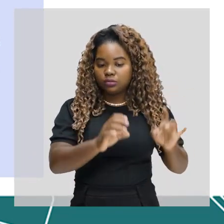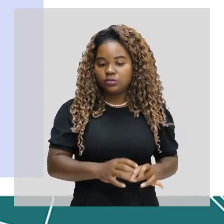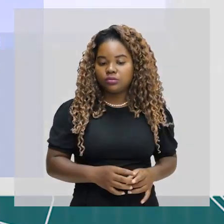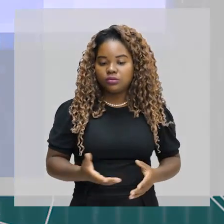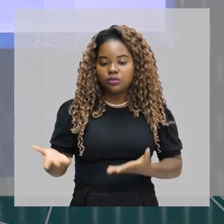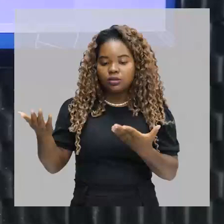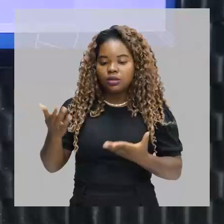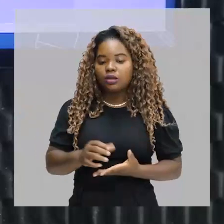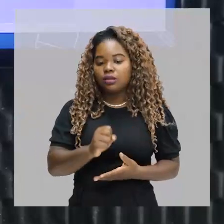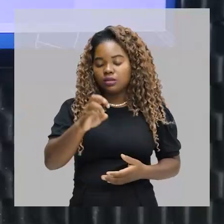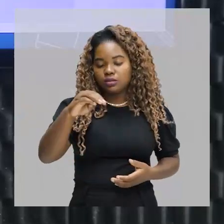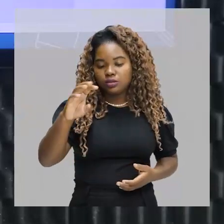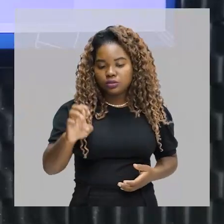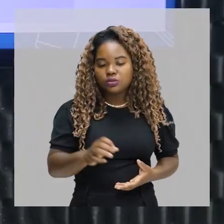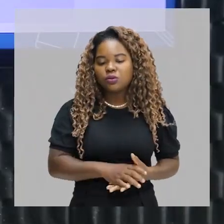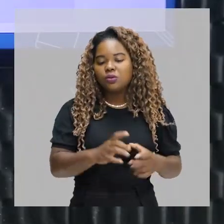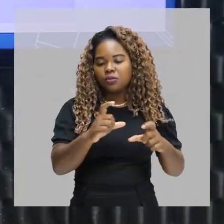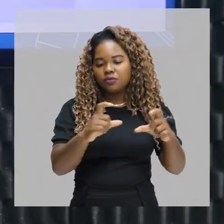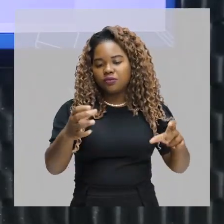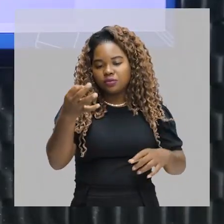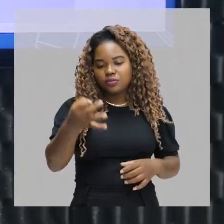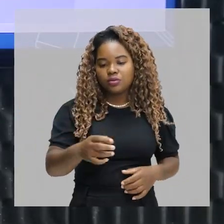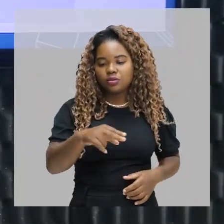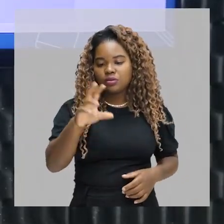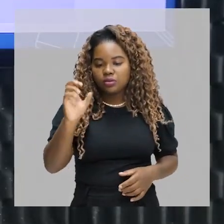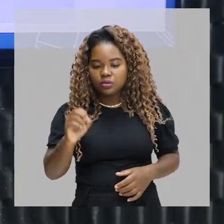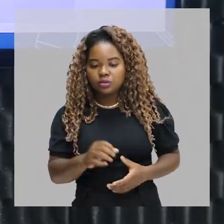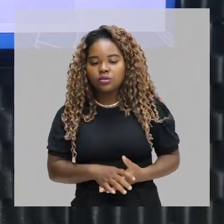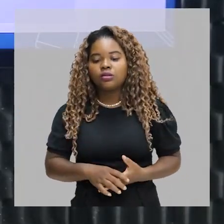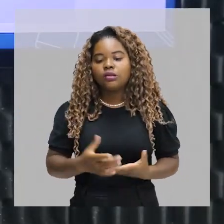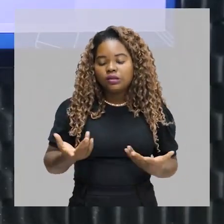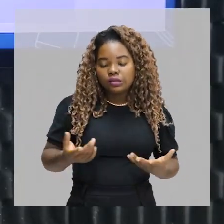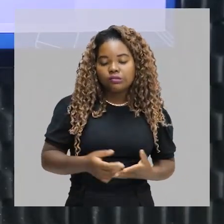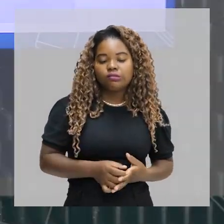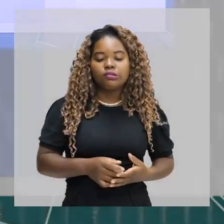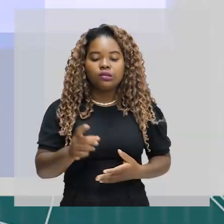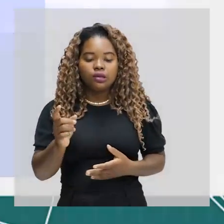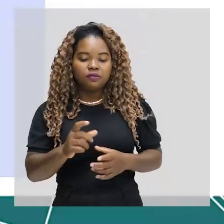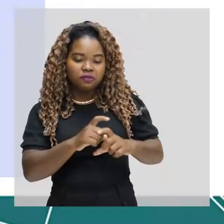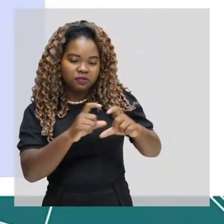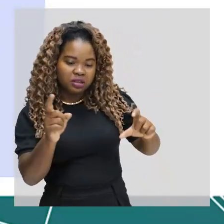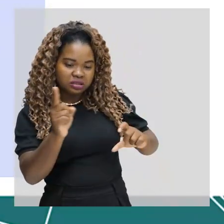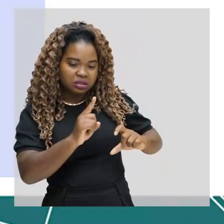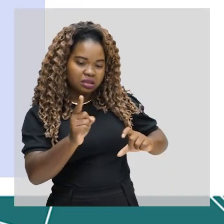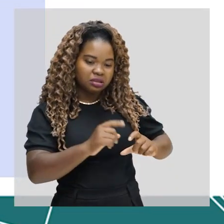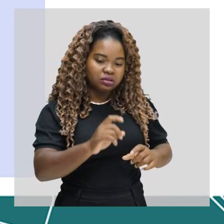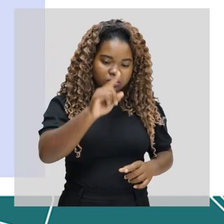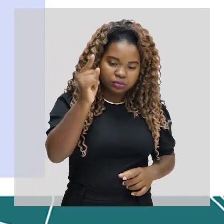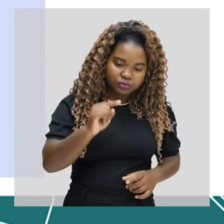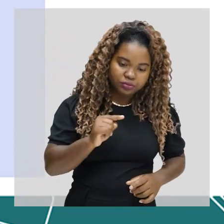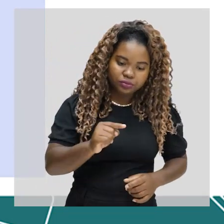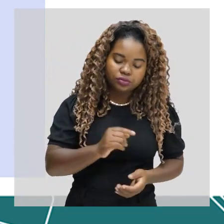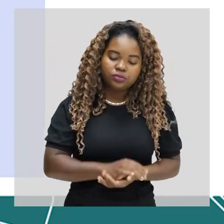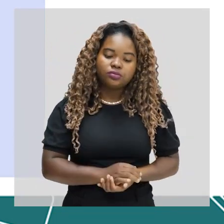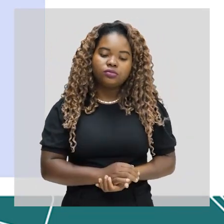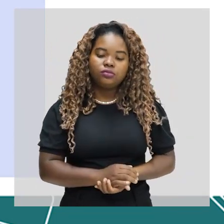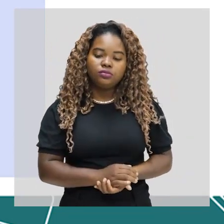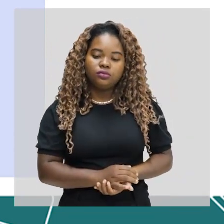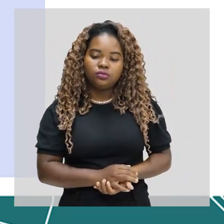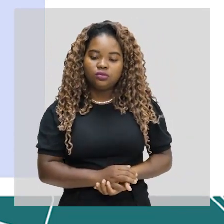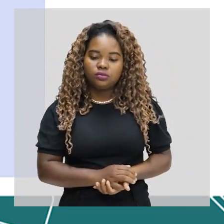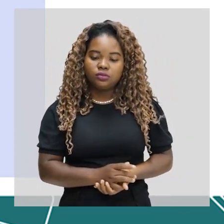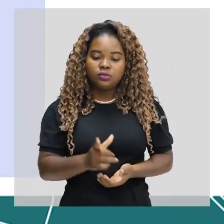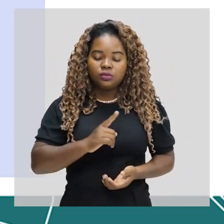frases afirmativas. Any, negativa e interrogativa. No, em frase afirmativa, mas que você quer